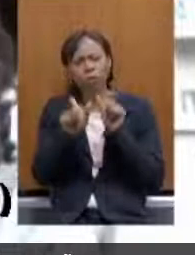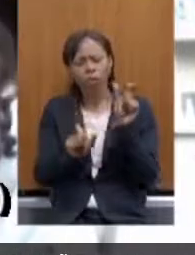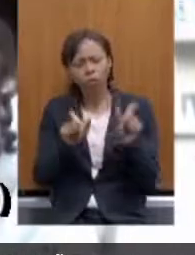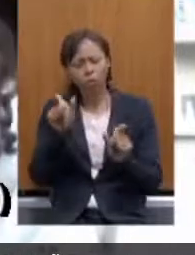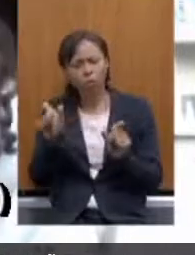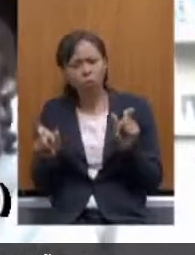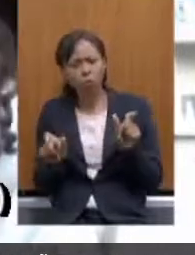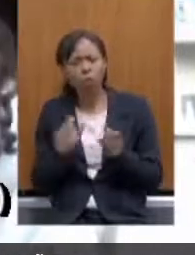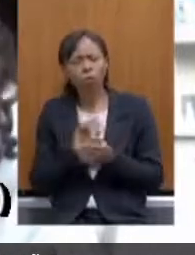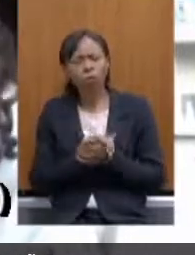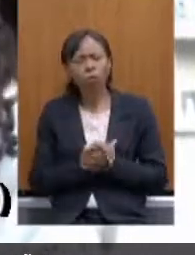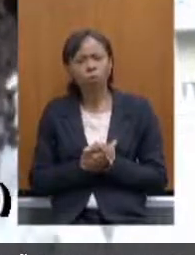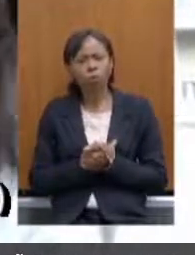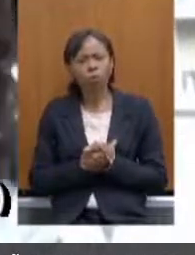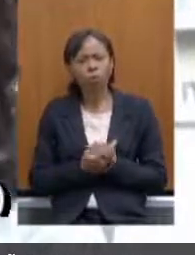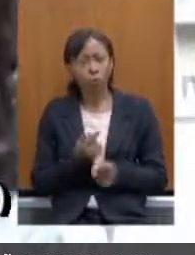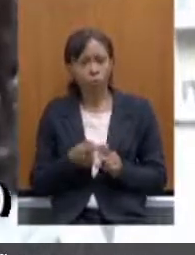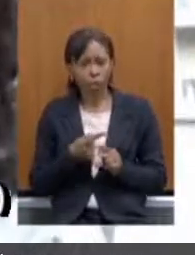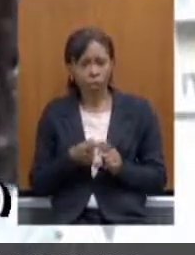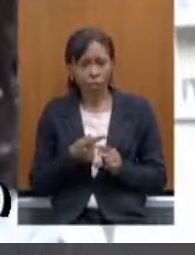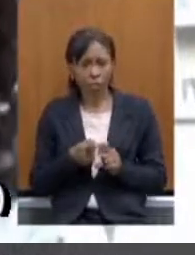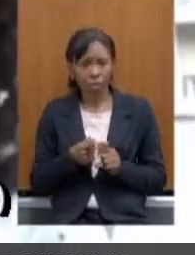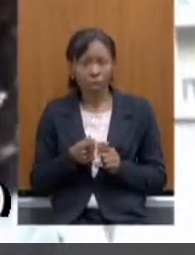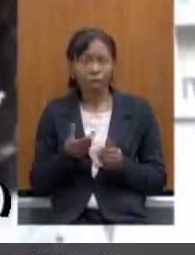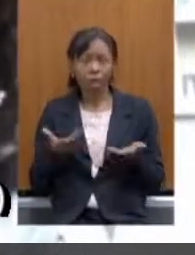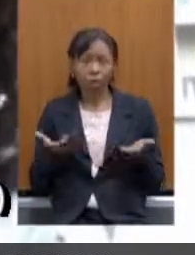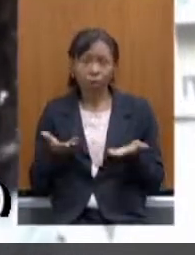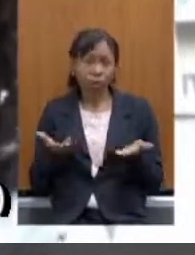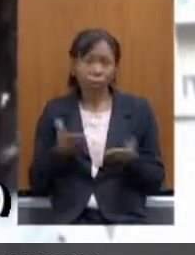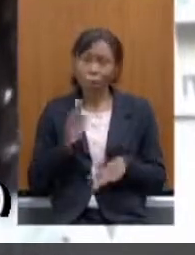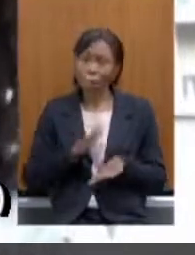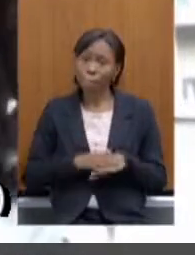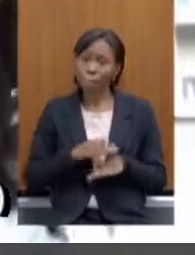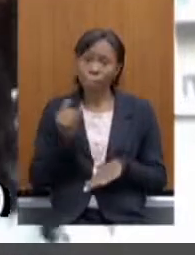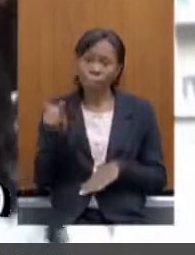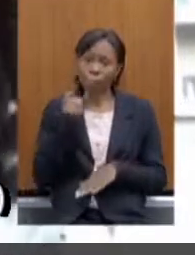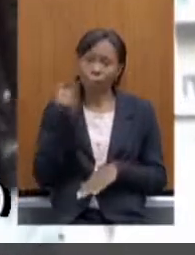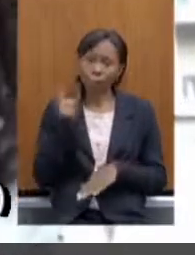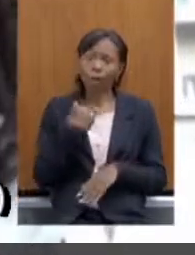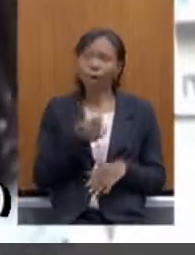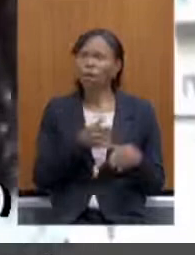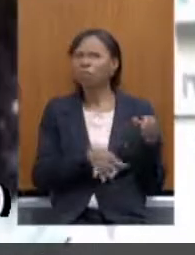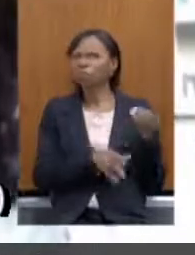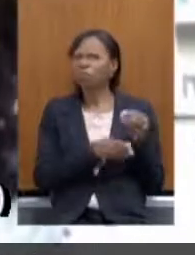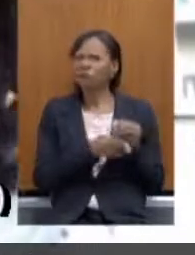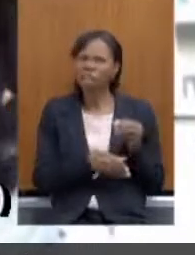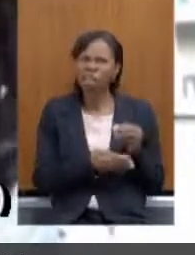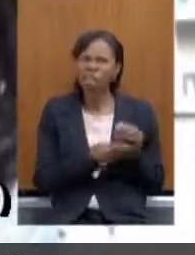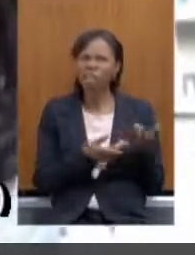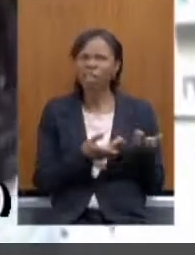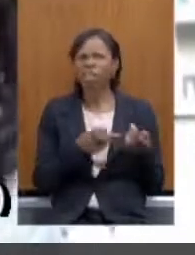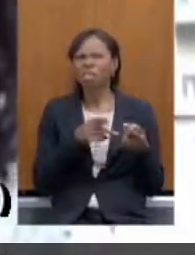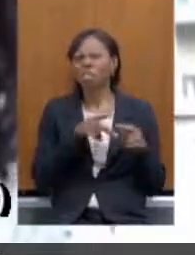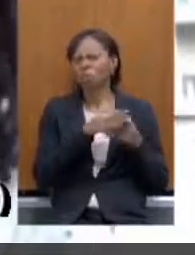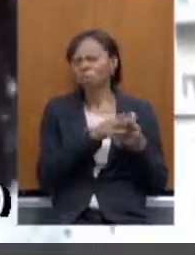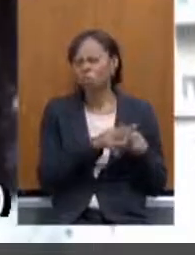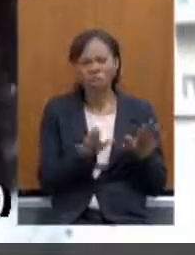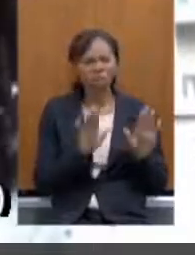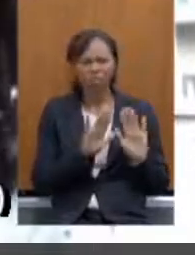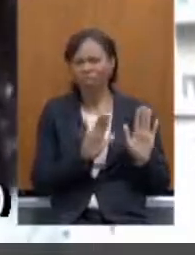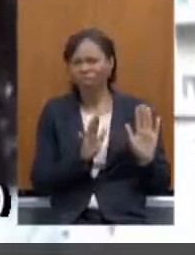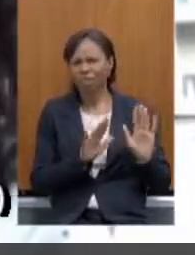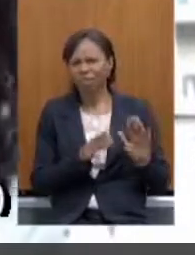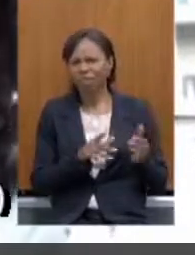é porque nesse momento que é mais importante mais do que fazer medo a fazer intervenções ou